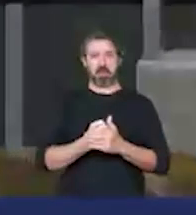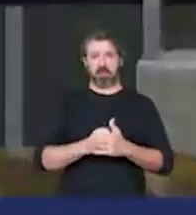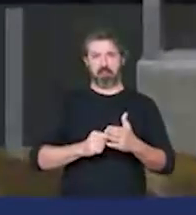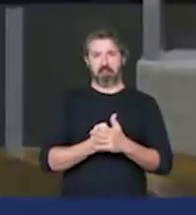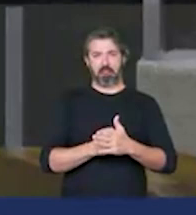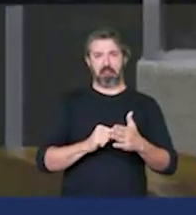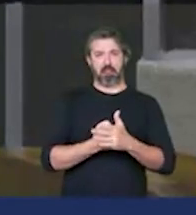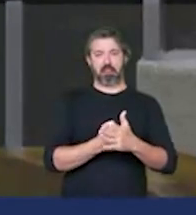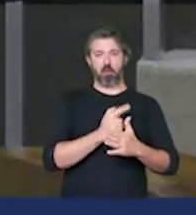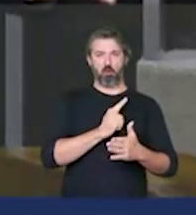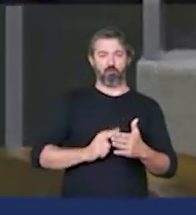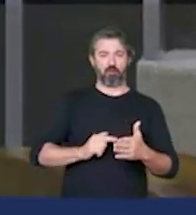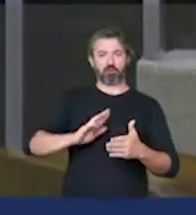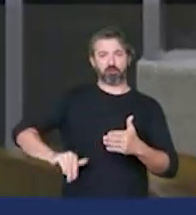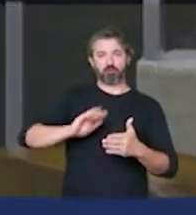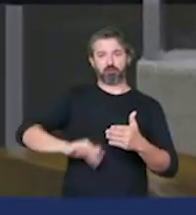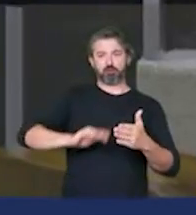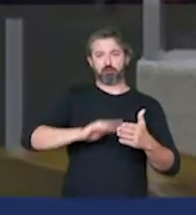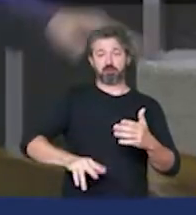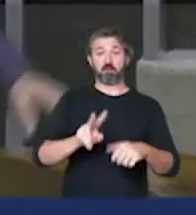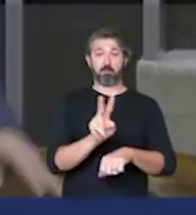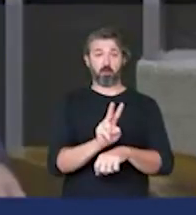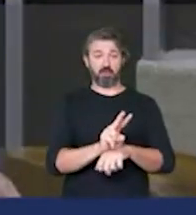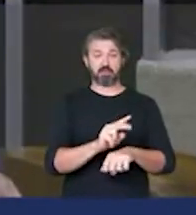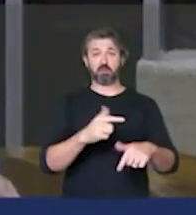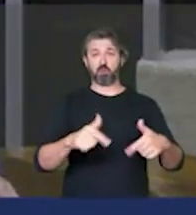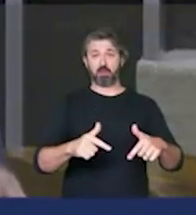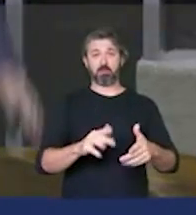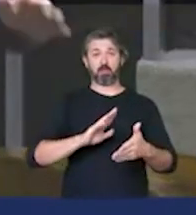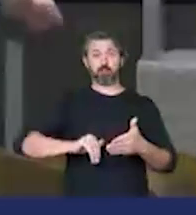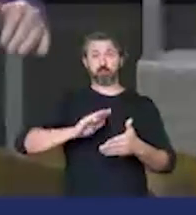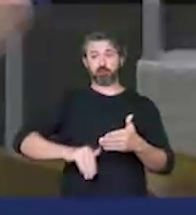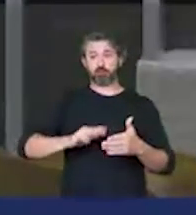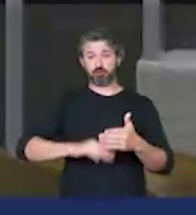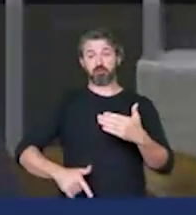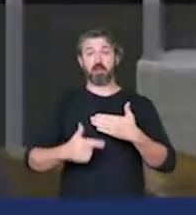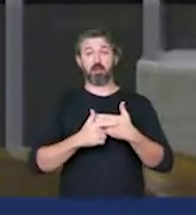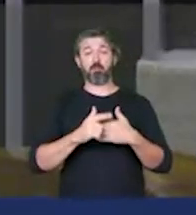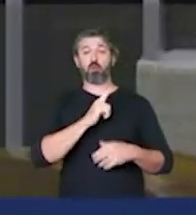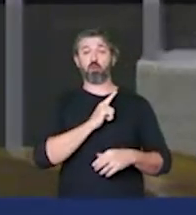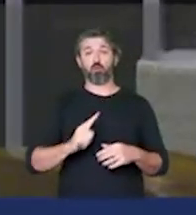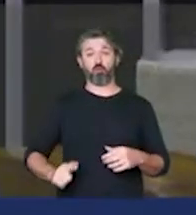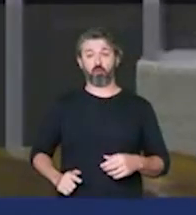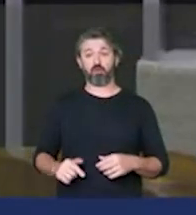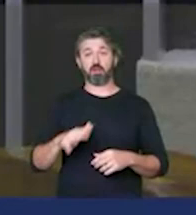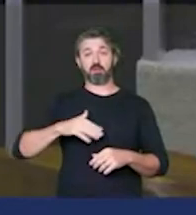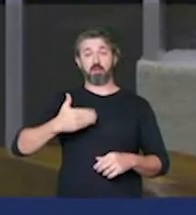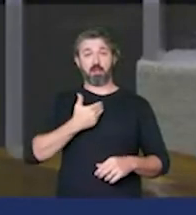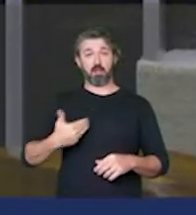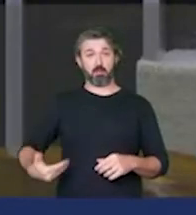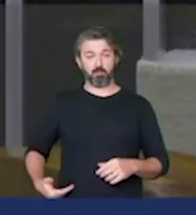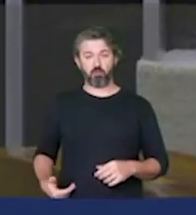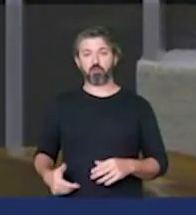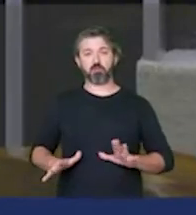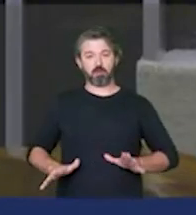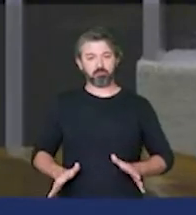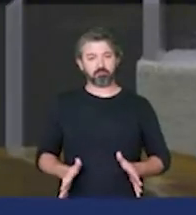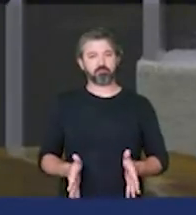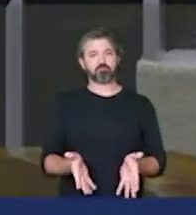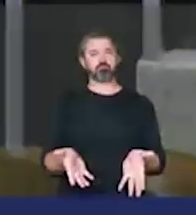do Estado, as proteções que o trabalhador tem, o papel do Estado e do setor público